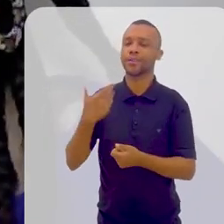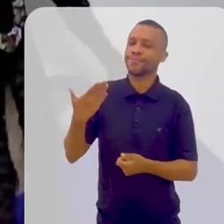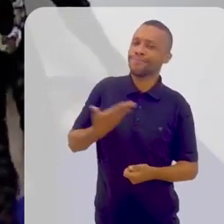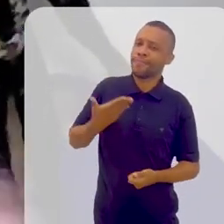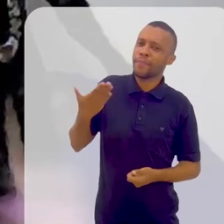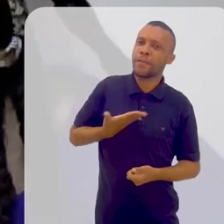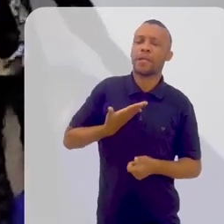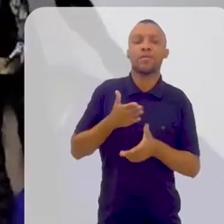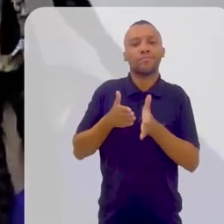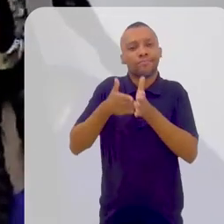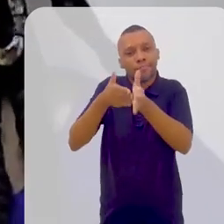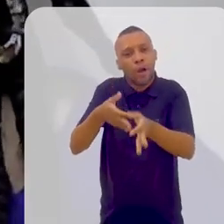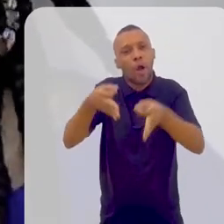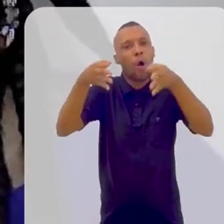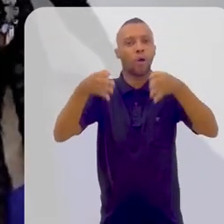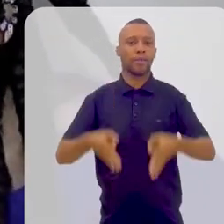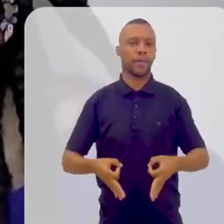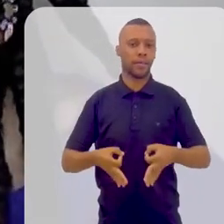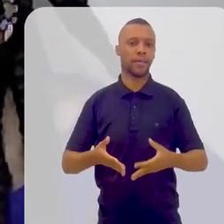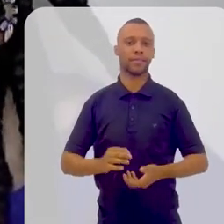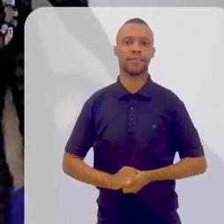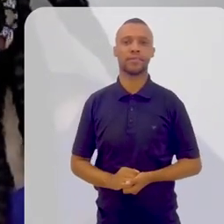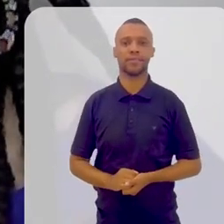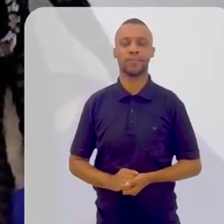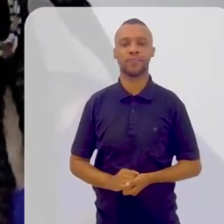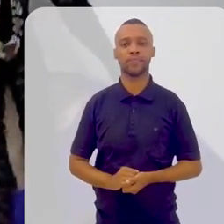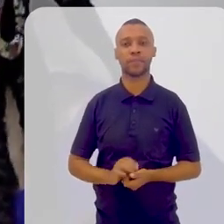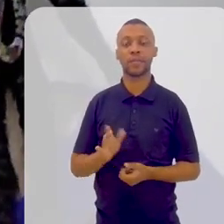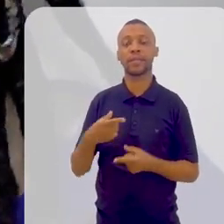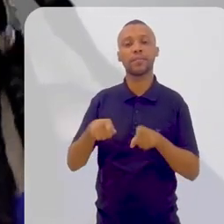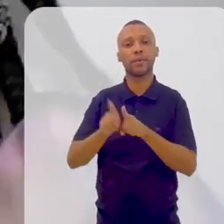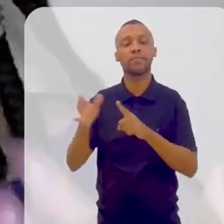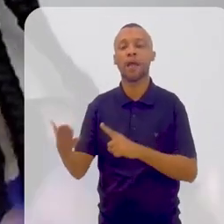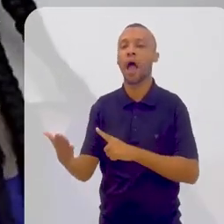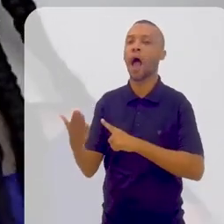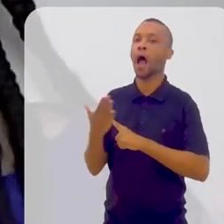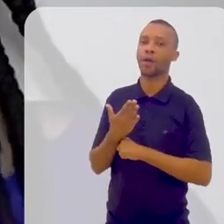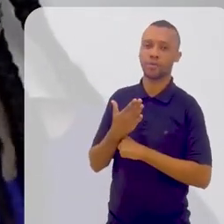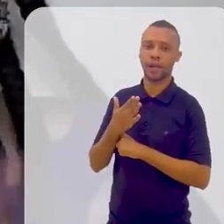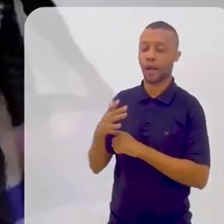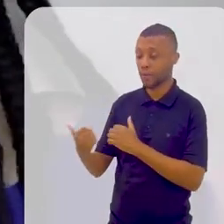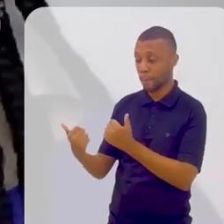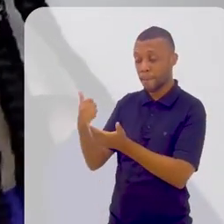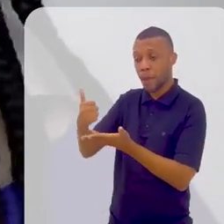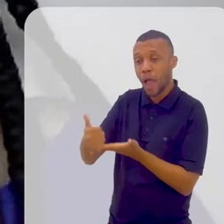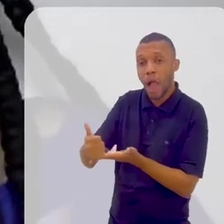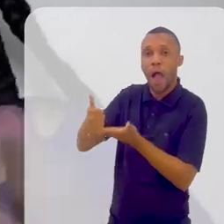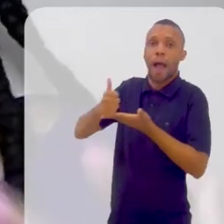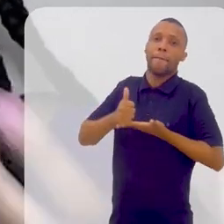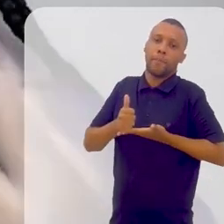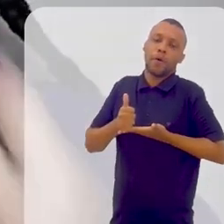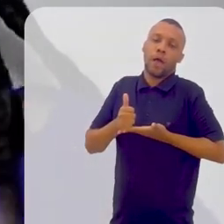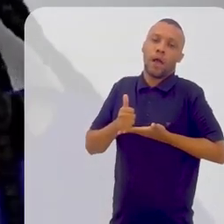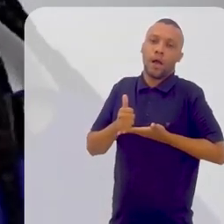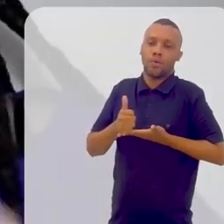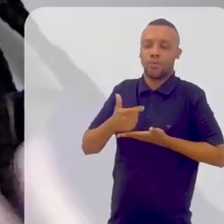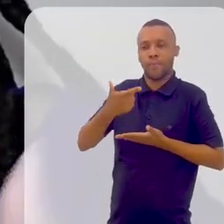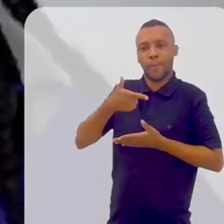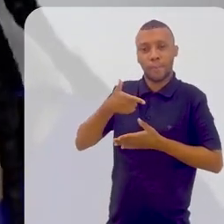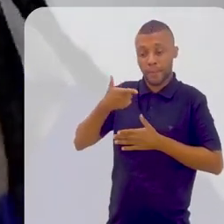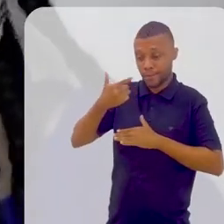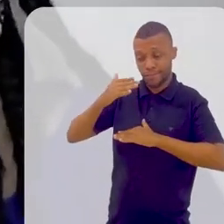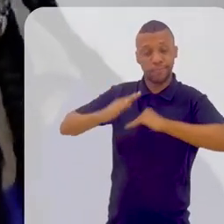queridas, honestas, e facilitadoras, que todos eles foram